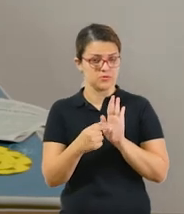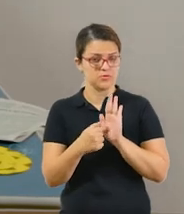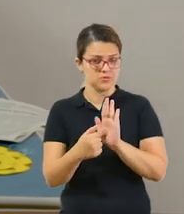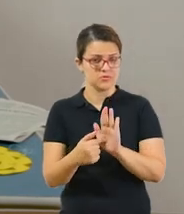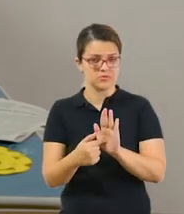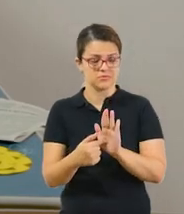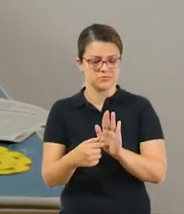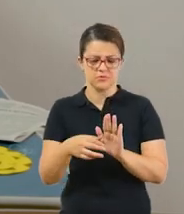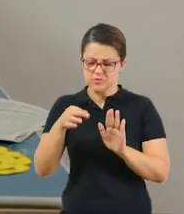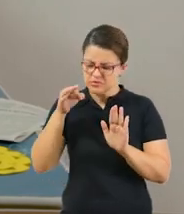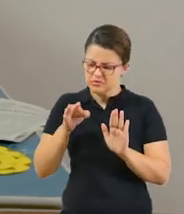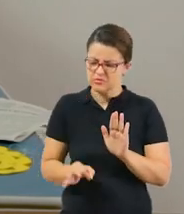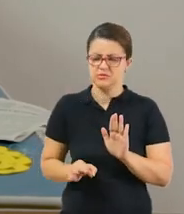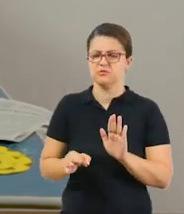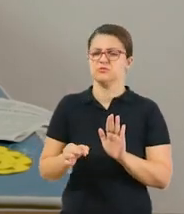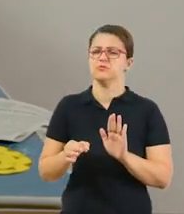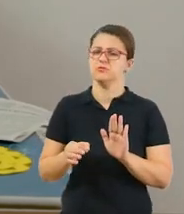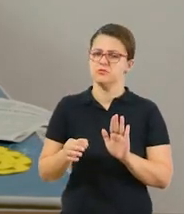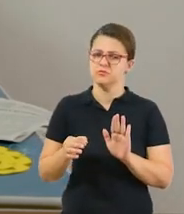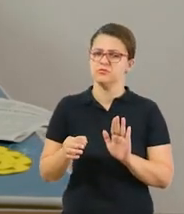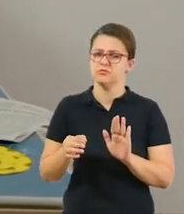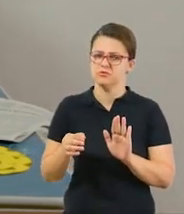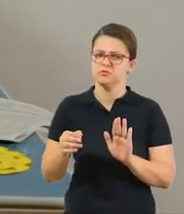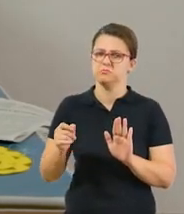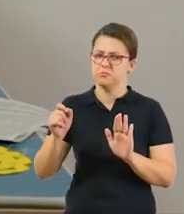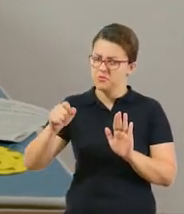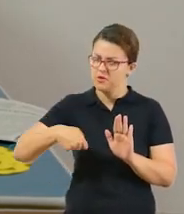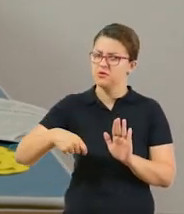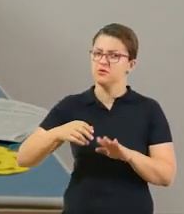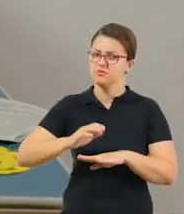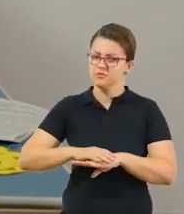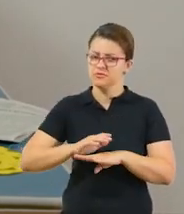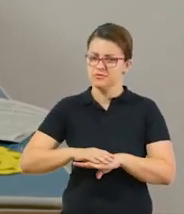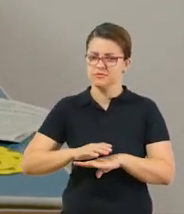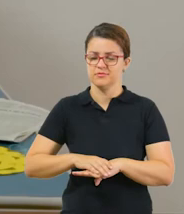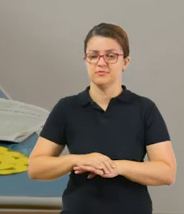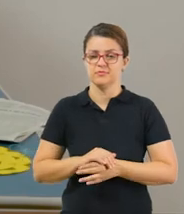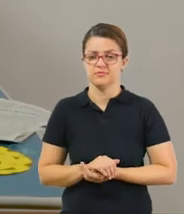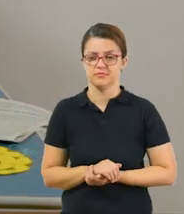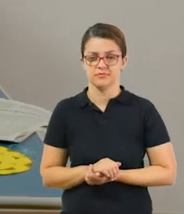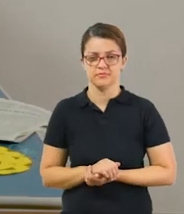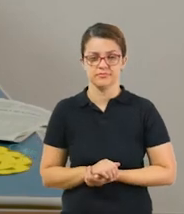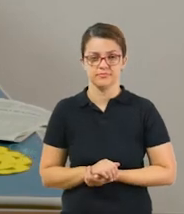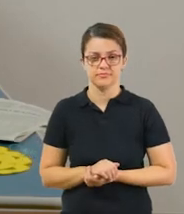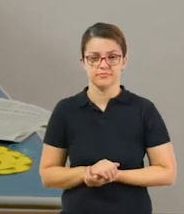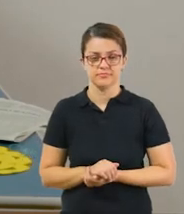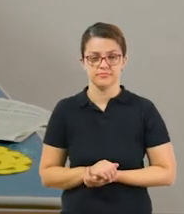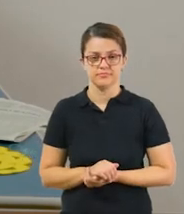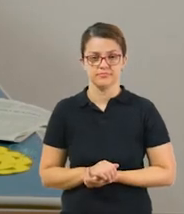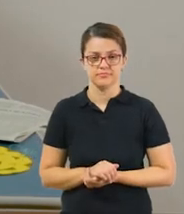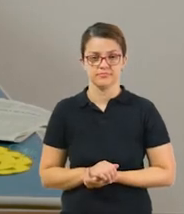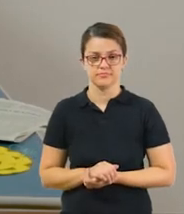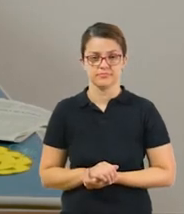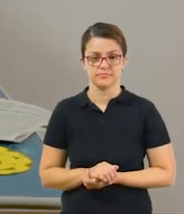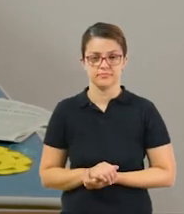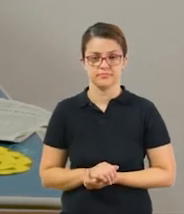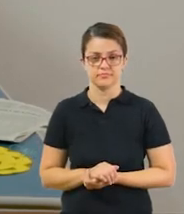trouxe aqui para você tem certeza que vocês conseguiram fazer tá olha só